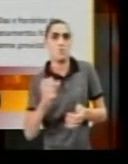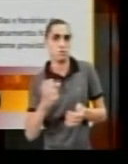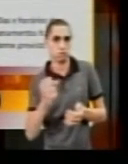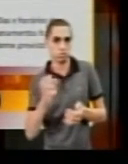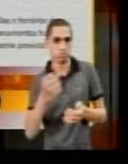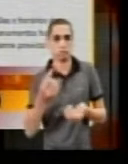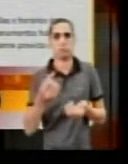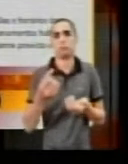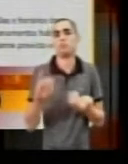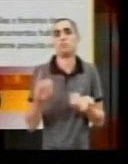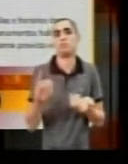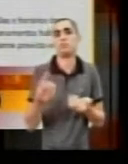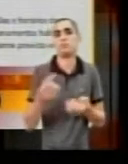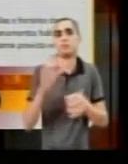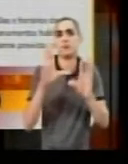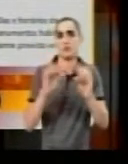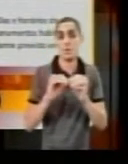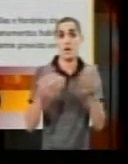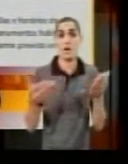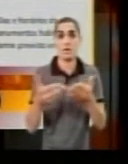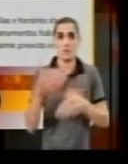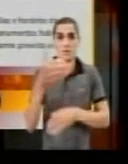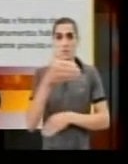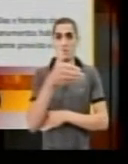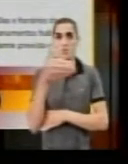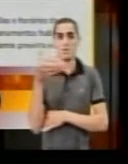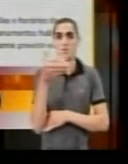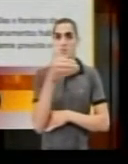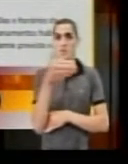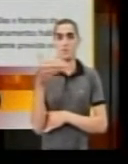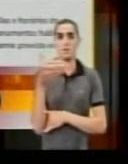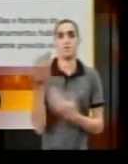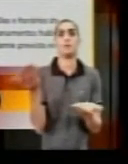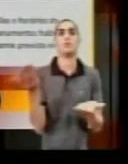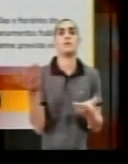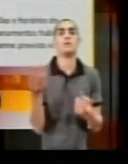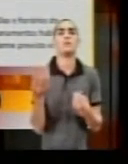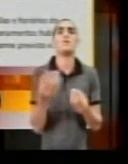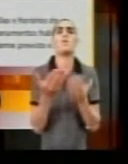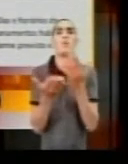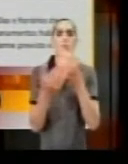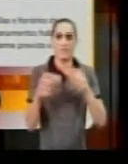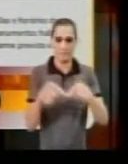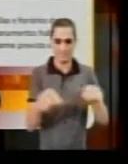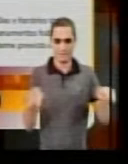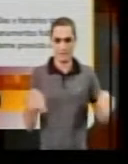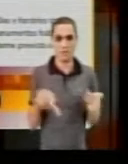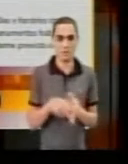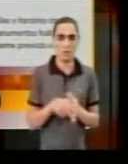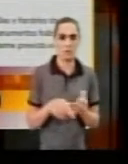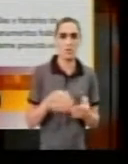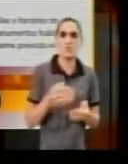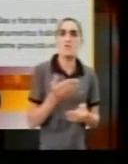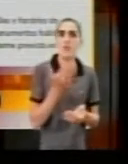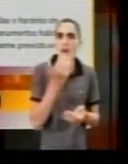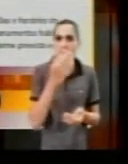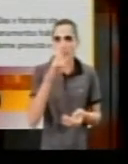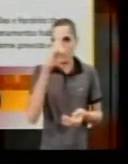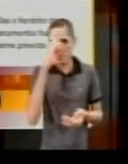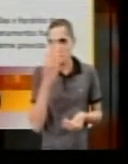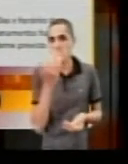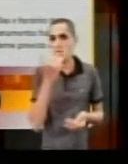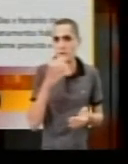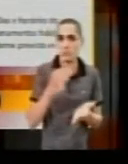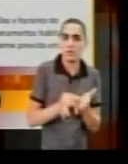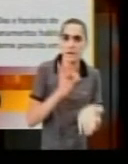Os hotéis, o consumo de alimentos nas áreas coletivas dos hotéis ficou definido das 6h30 da manhã às 10